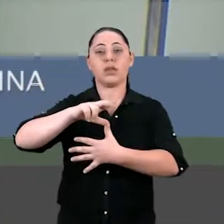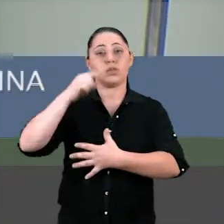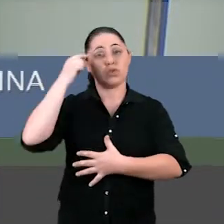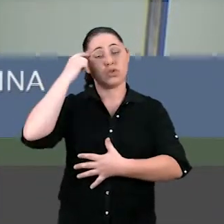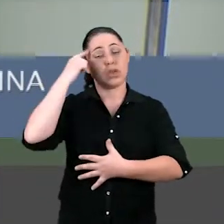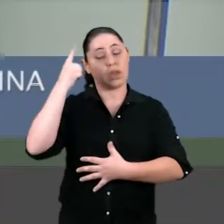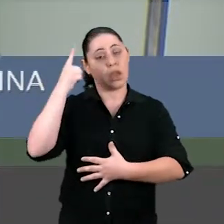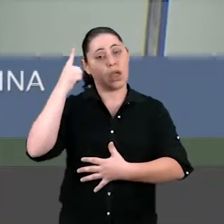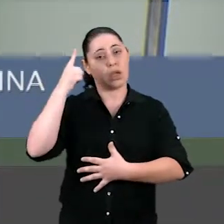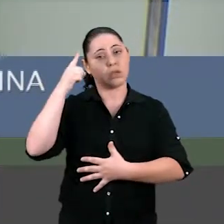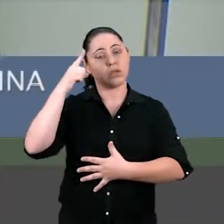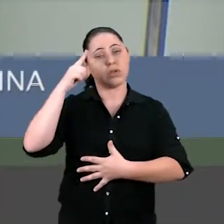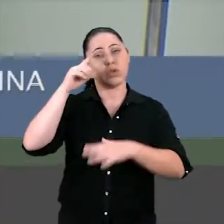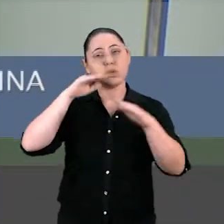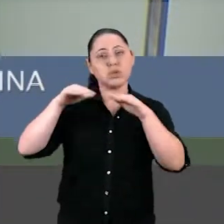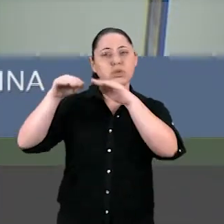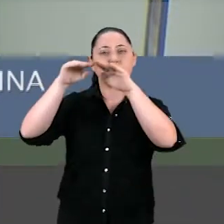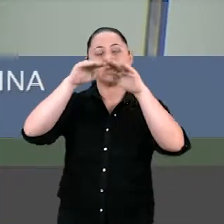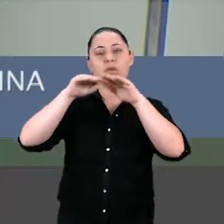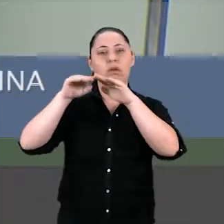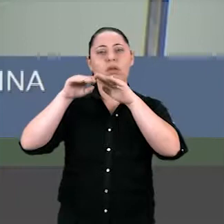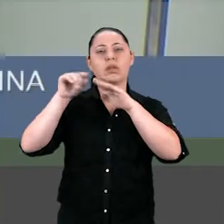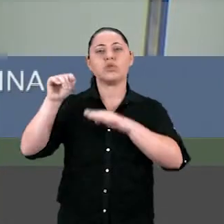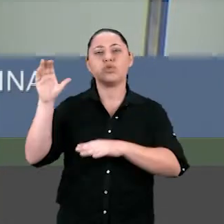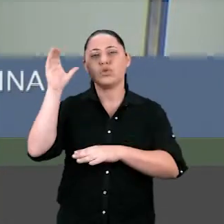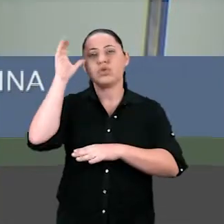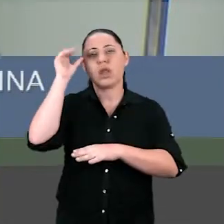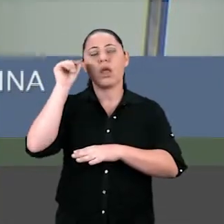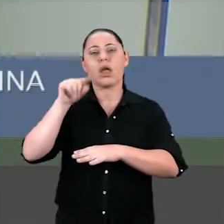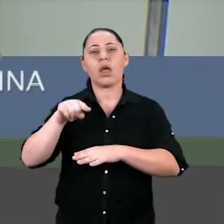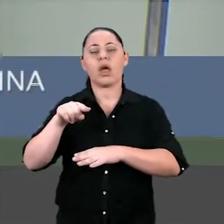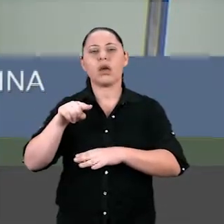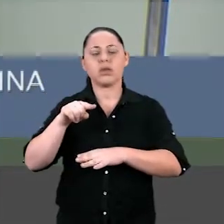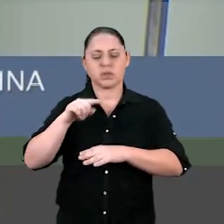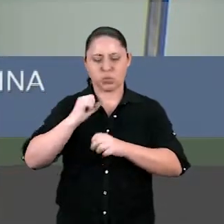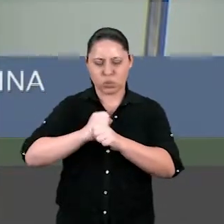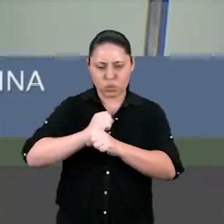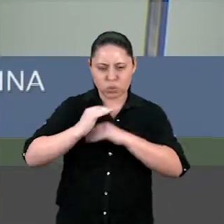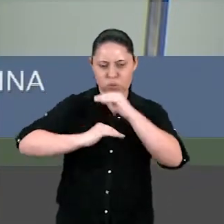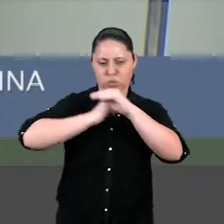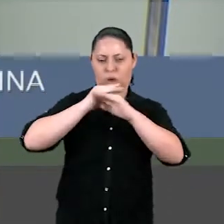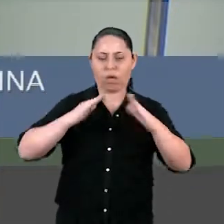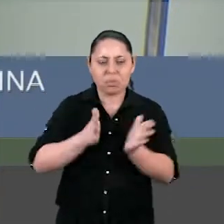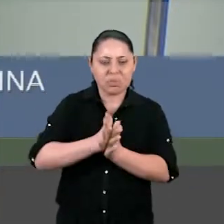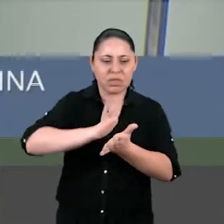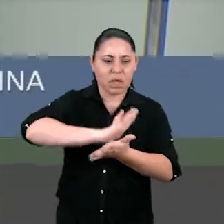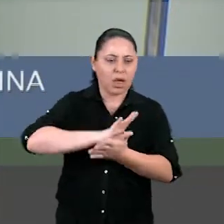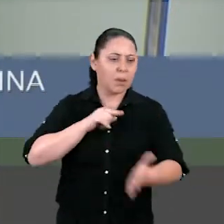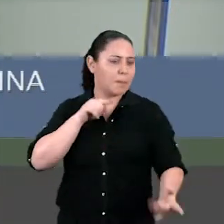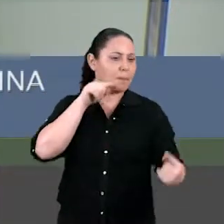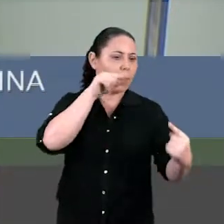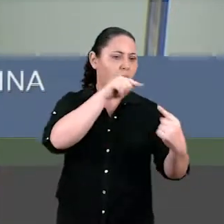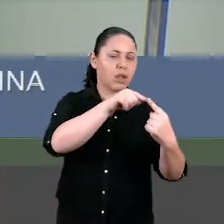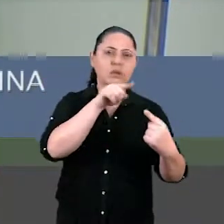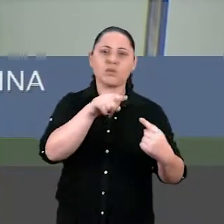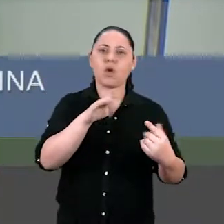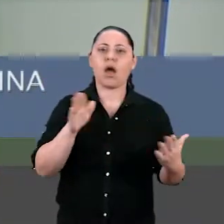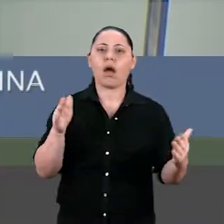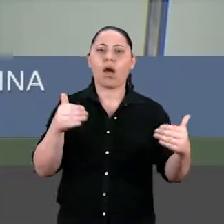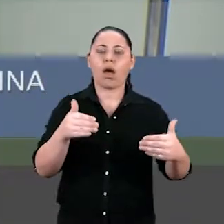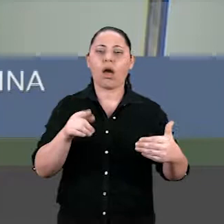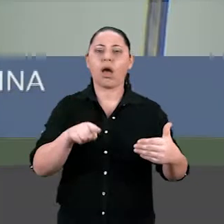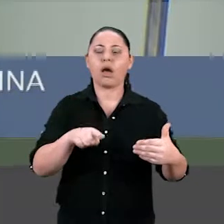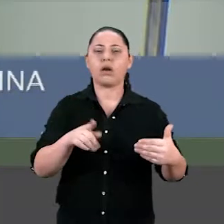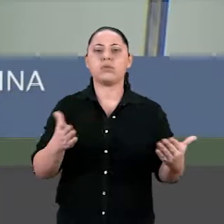e crise no sentido chinês de algo que se constrói, algo que se destrói, algo que aponta para uma perspectiva clara, me parece